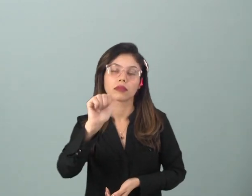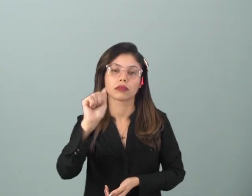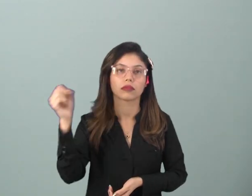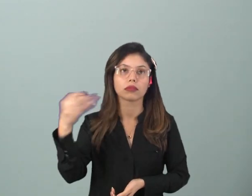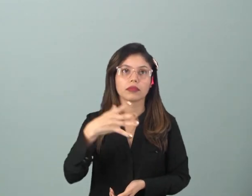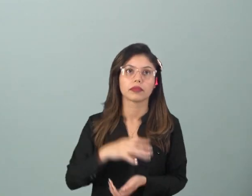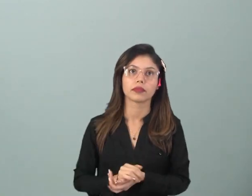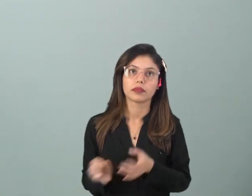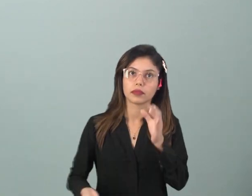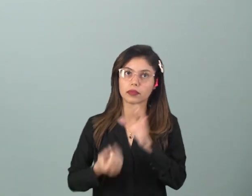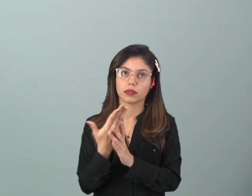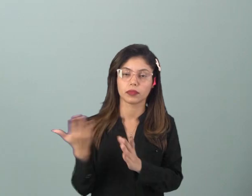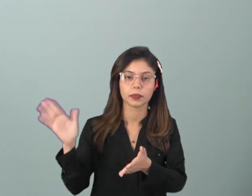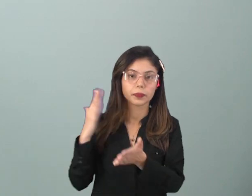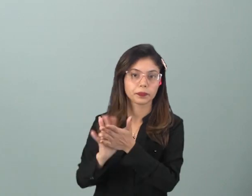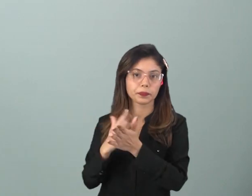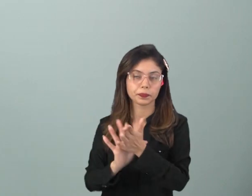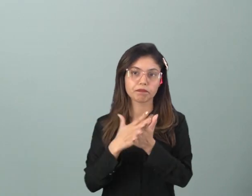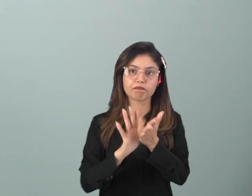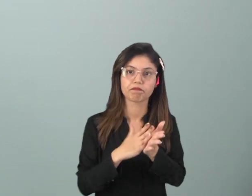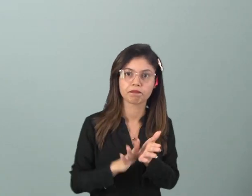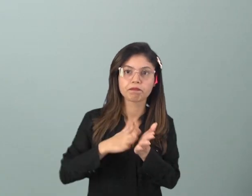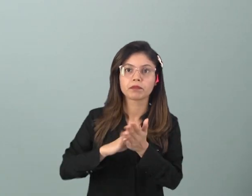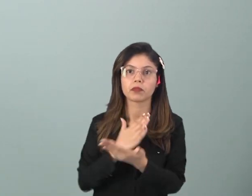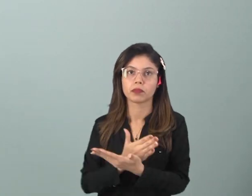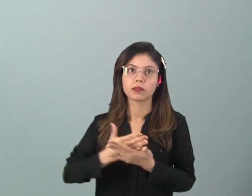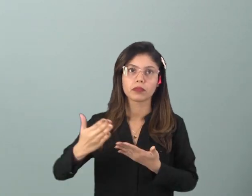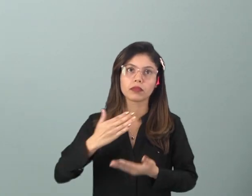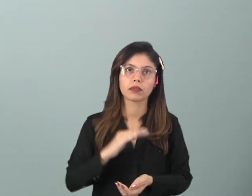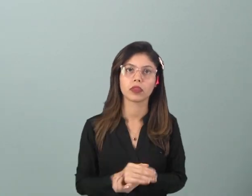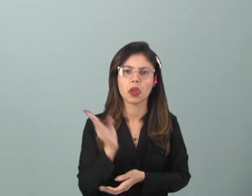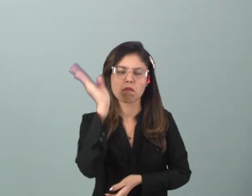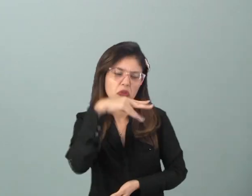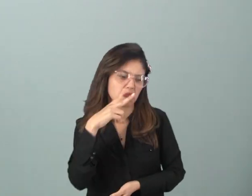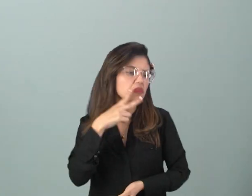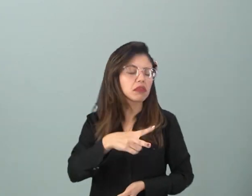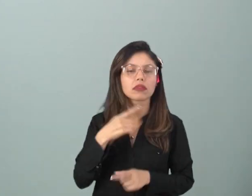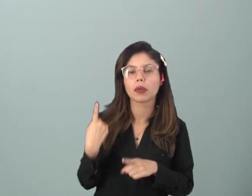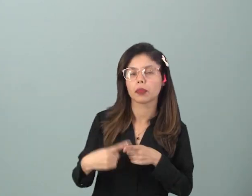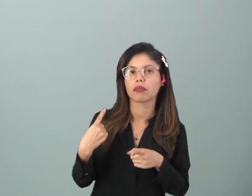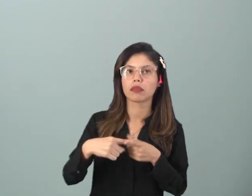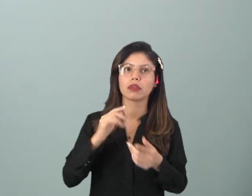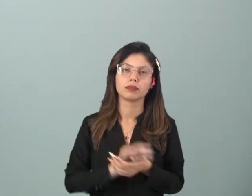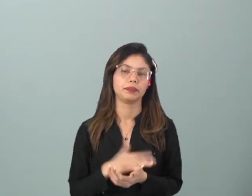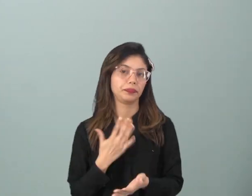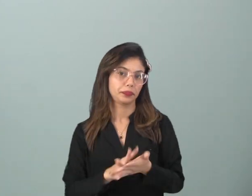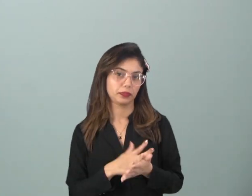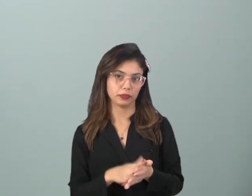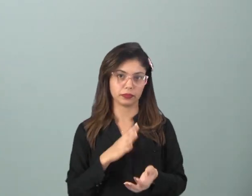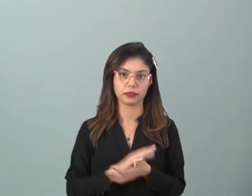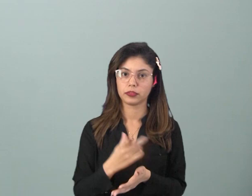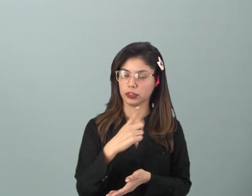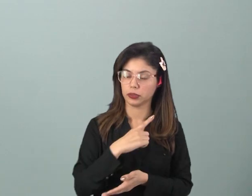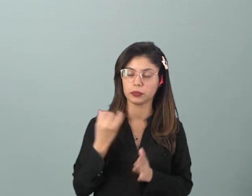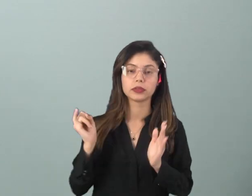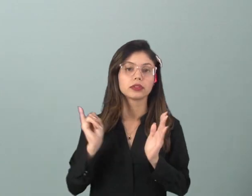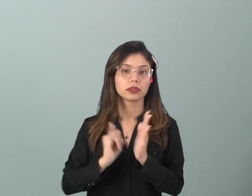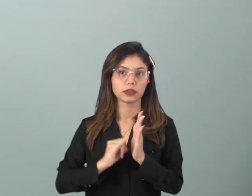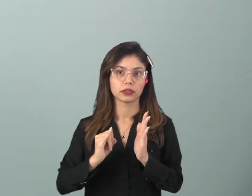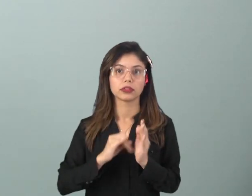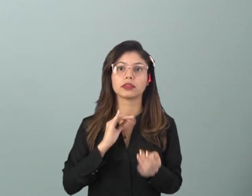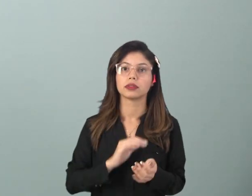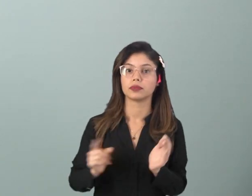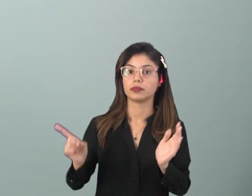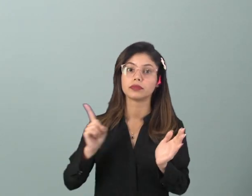ela vai originar do samba. O samba, no início, ele era mal visto, porque o samba ele tem uma identidade